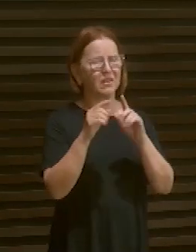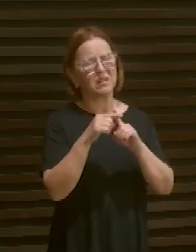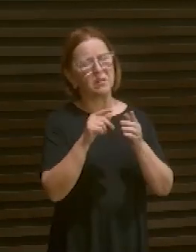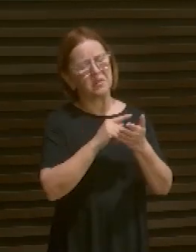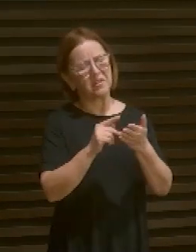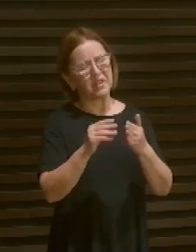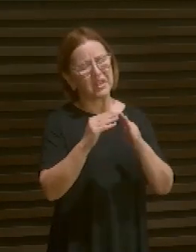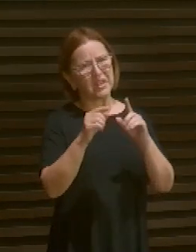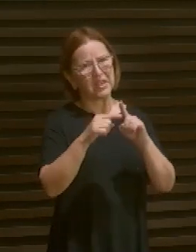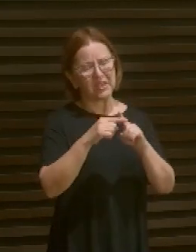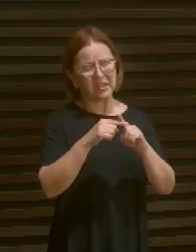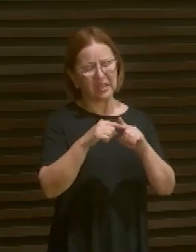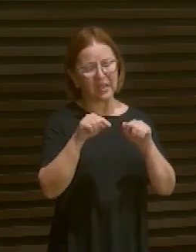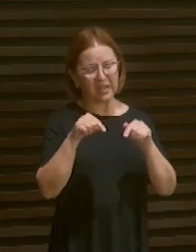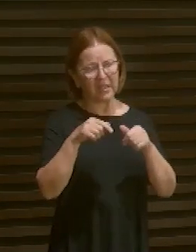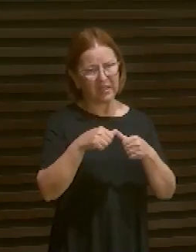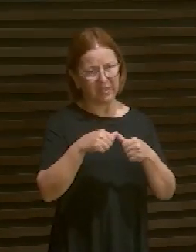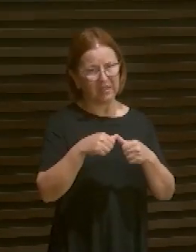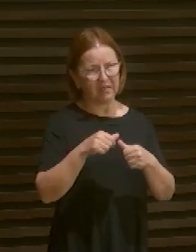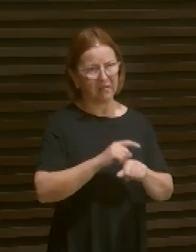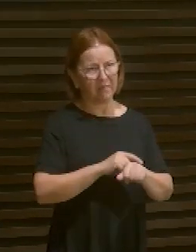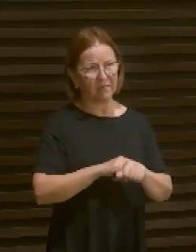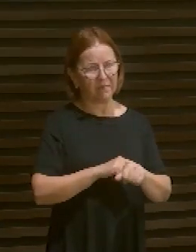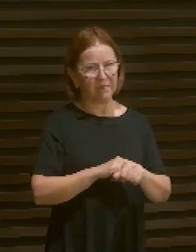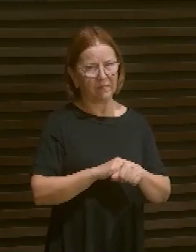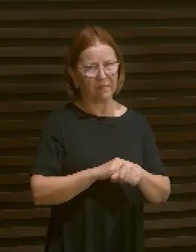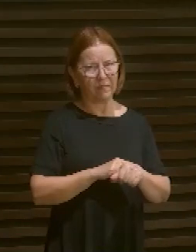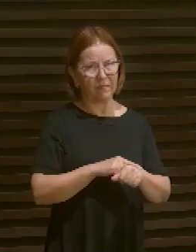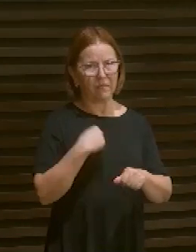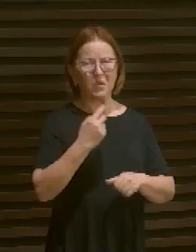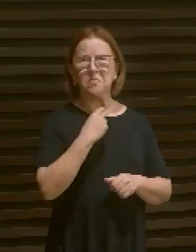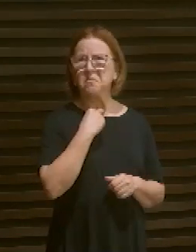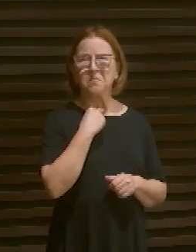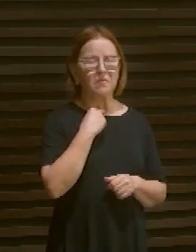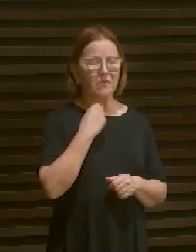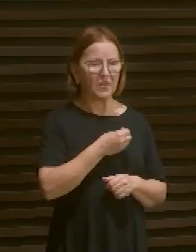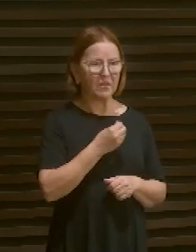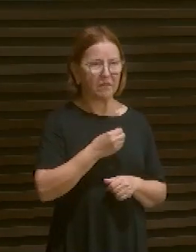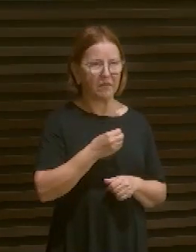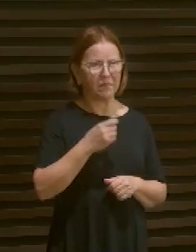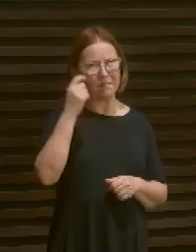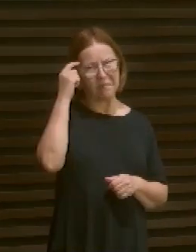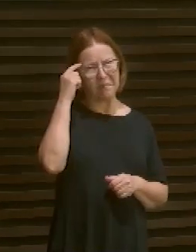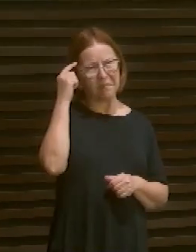Purifica a igreja nesse tempo. Nós não podemos viver achando que